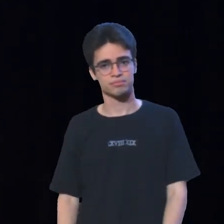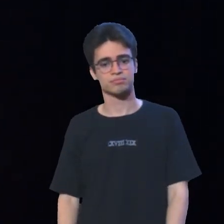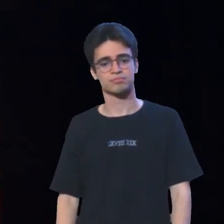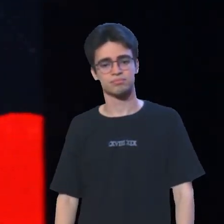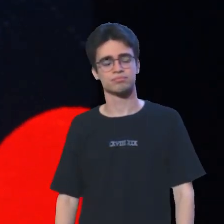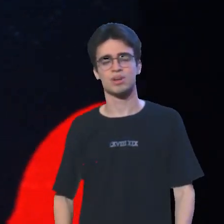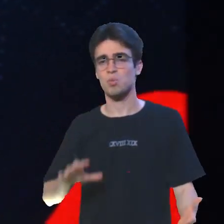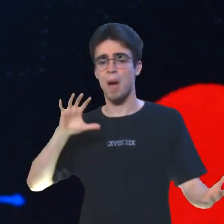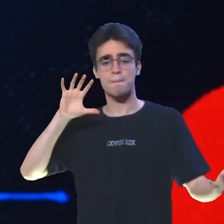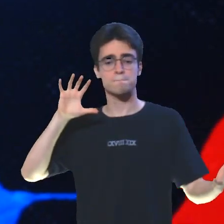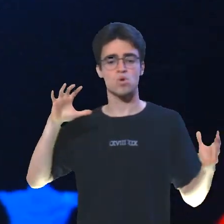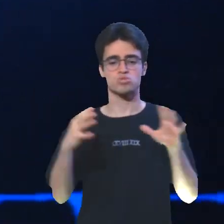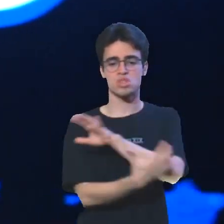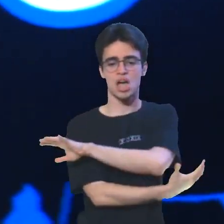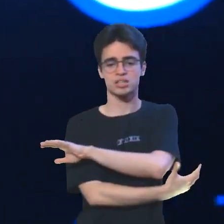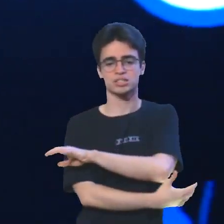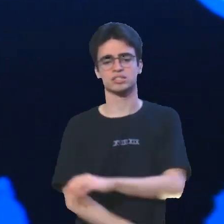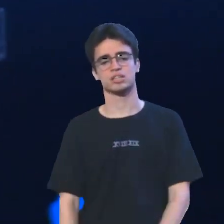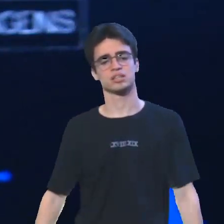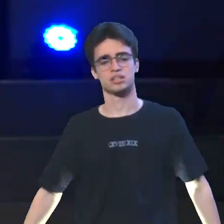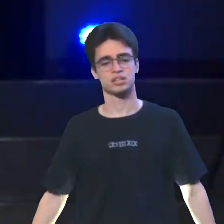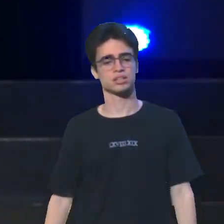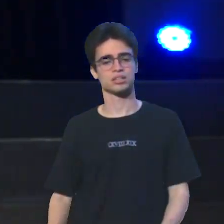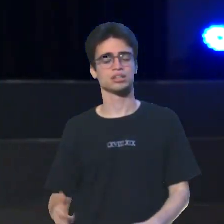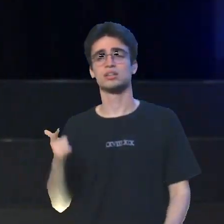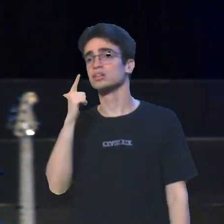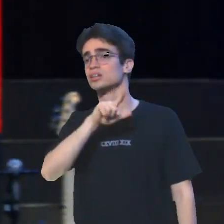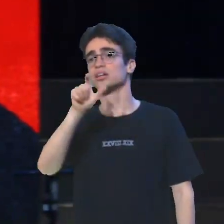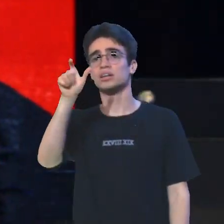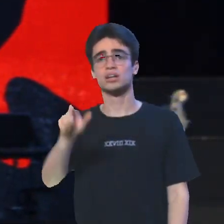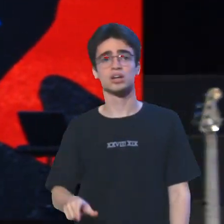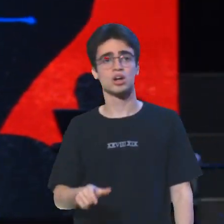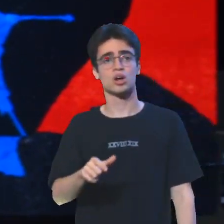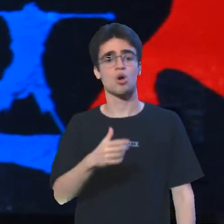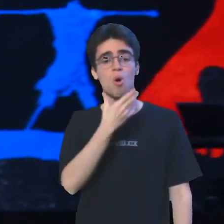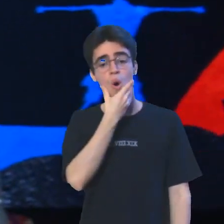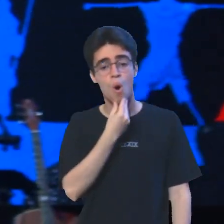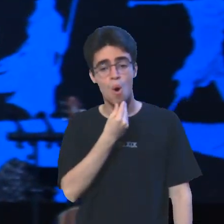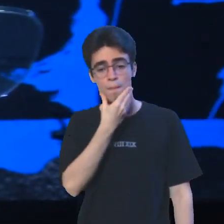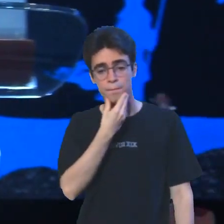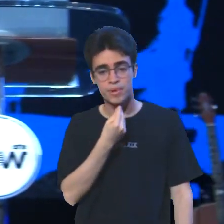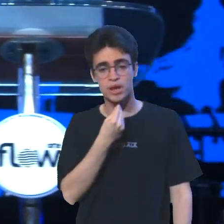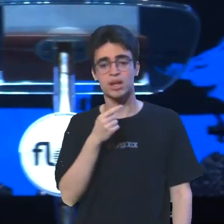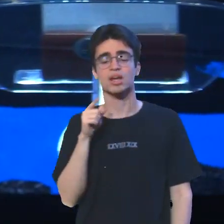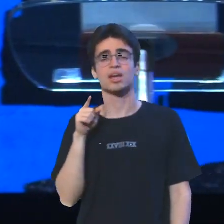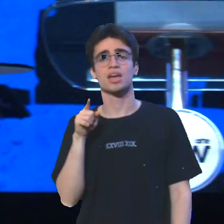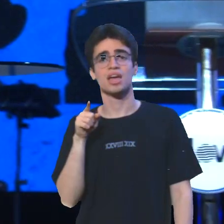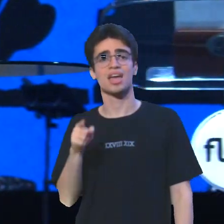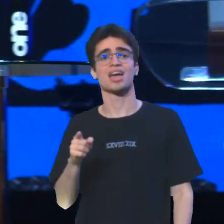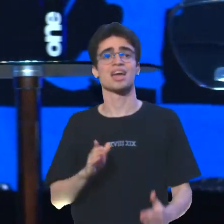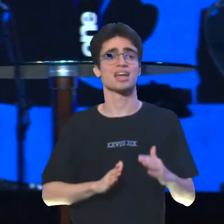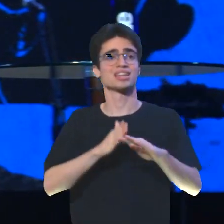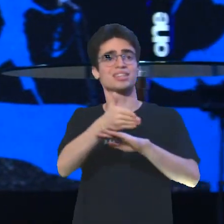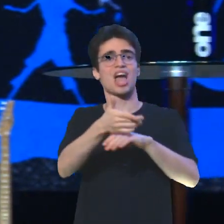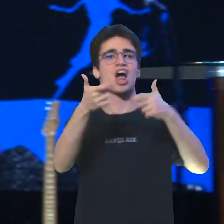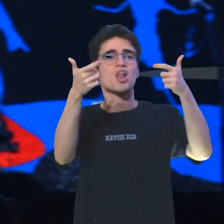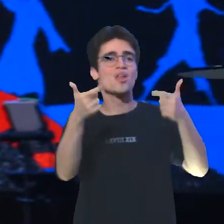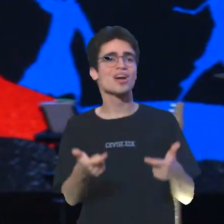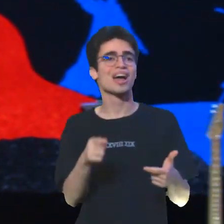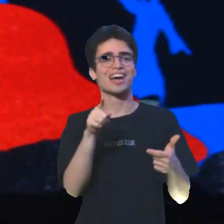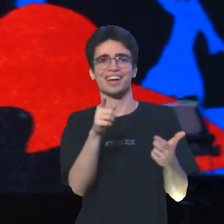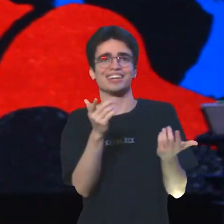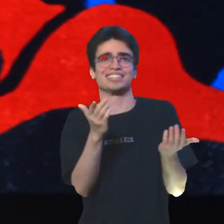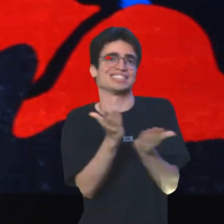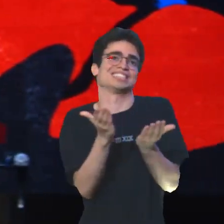Uma mudança radical, onde fez um homem entrar no lugar menos cristão